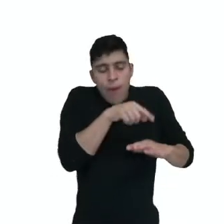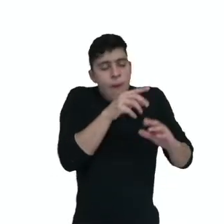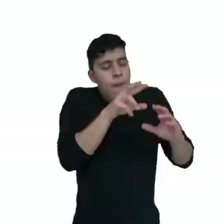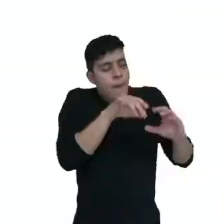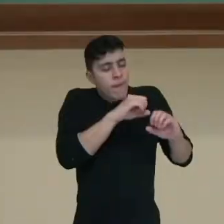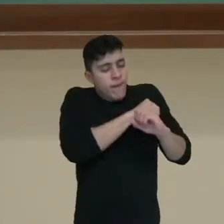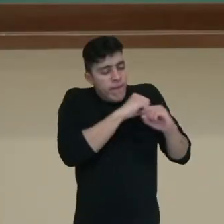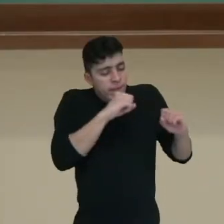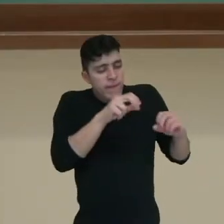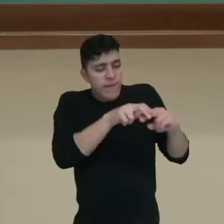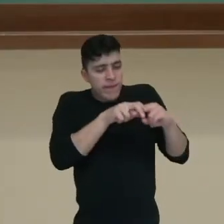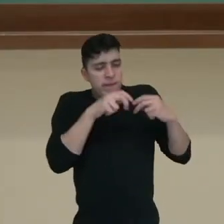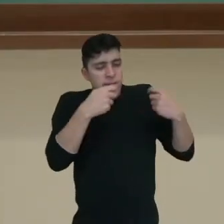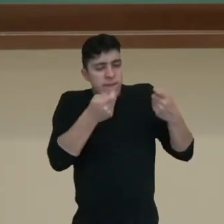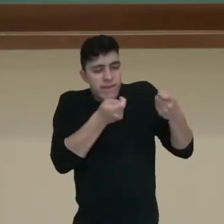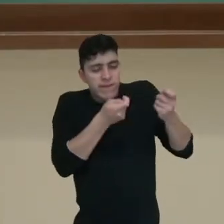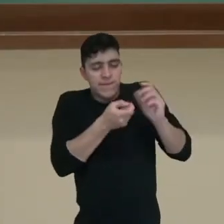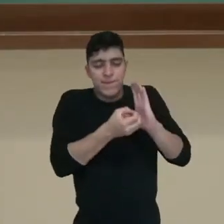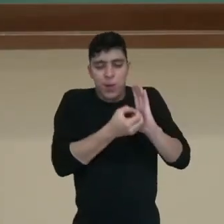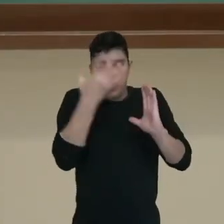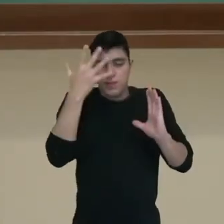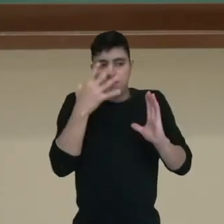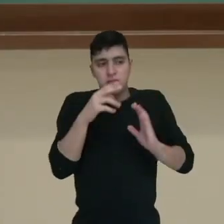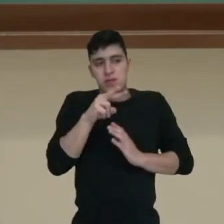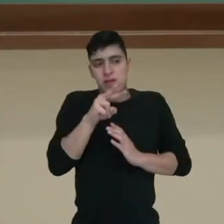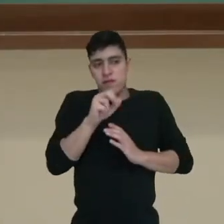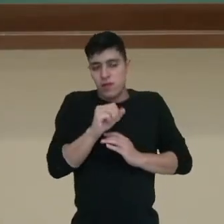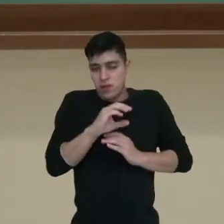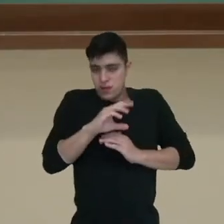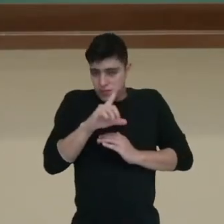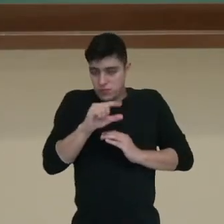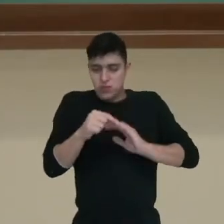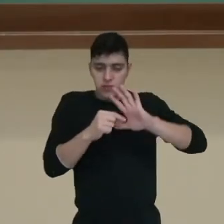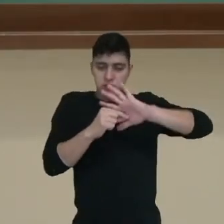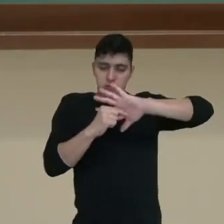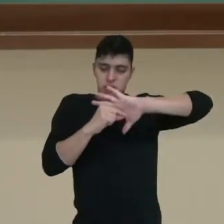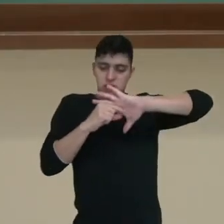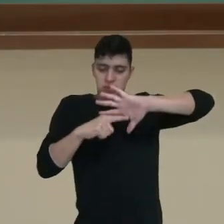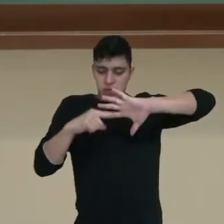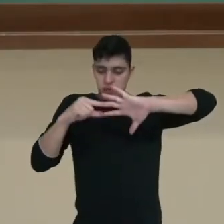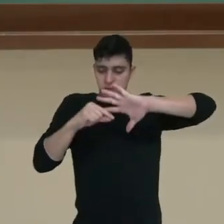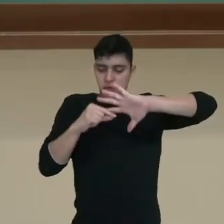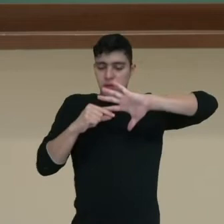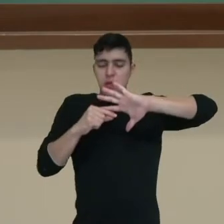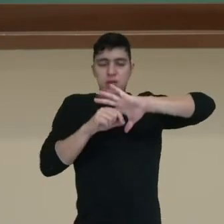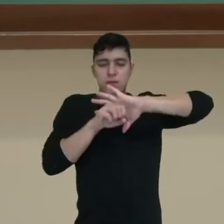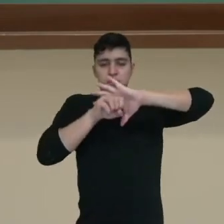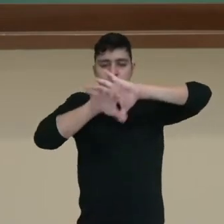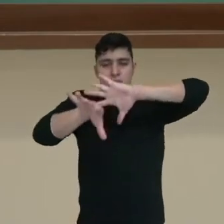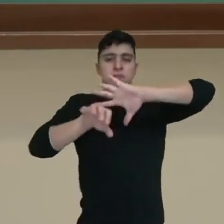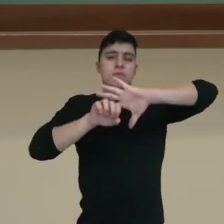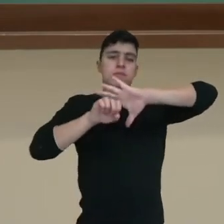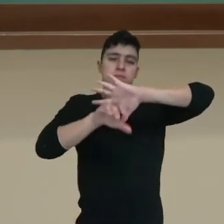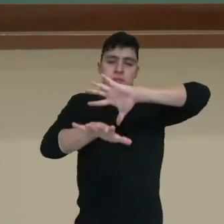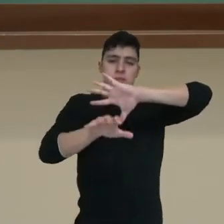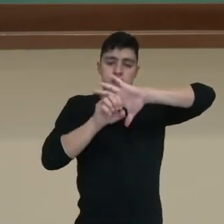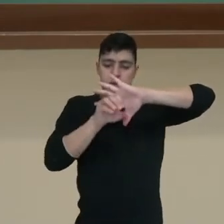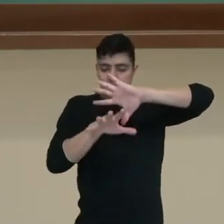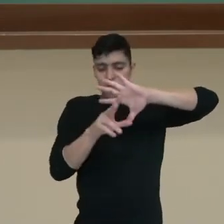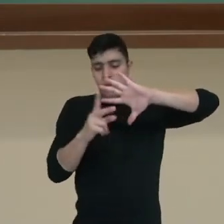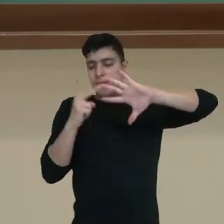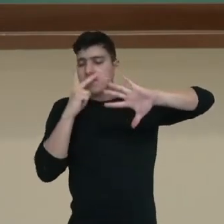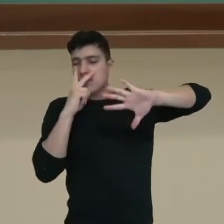através da osmose. Então, ele usa o vacúolo pulsátil ou vacúolo contrátil, né, que é aquela